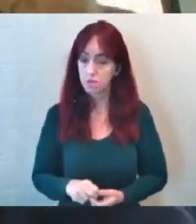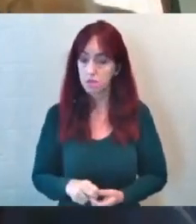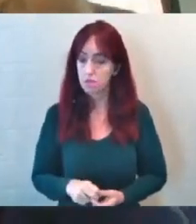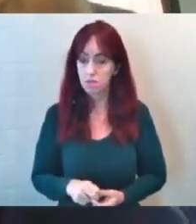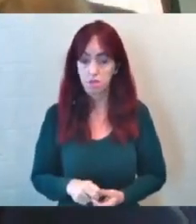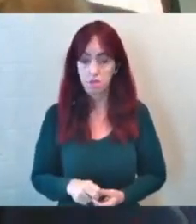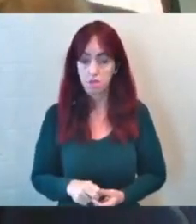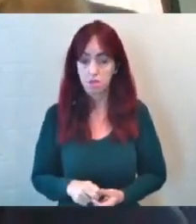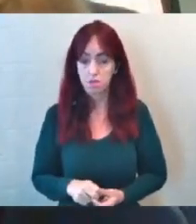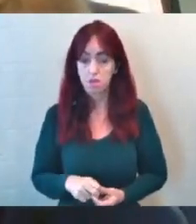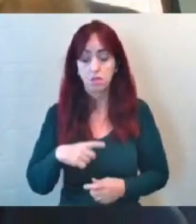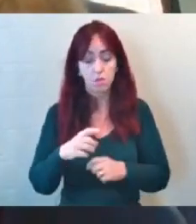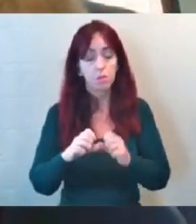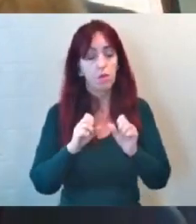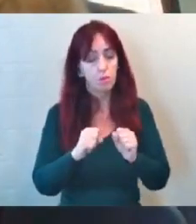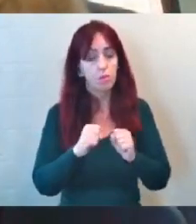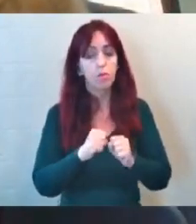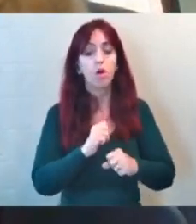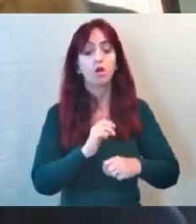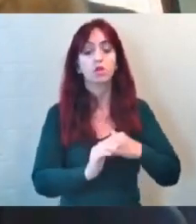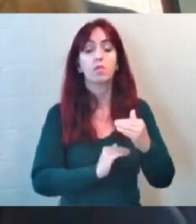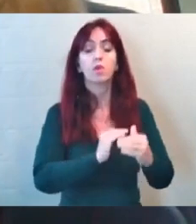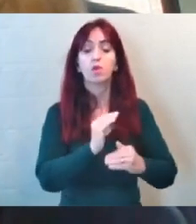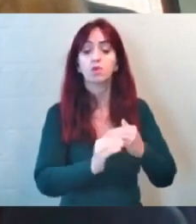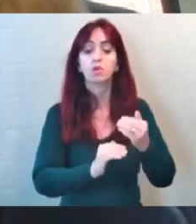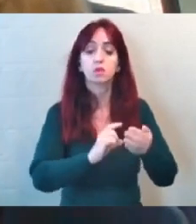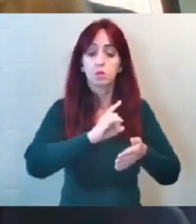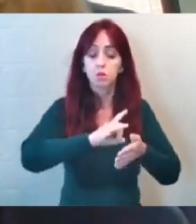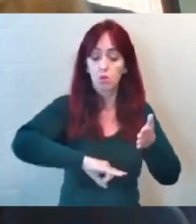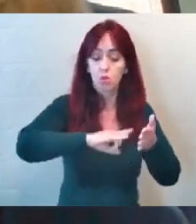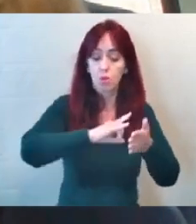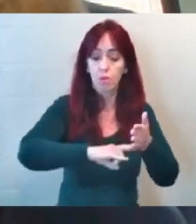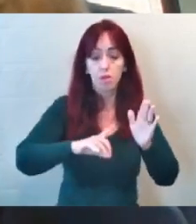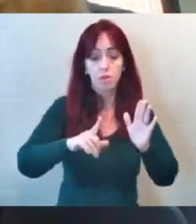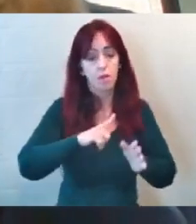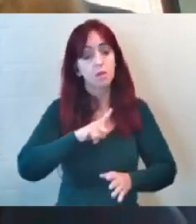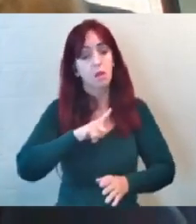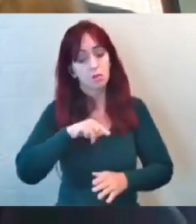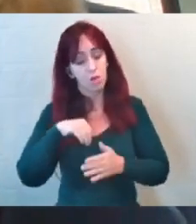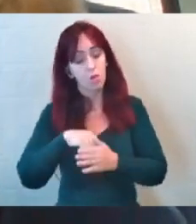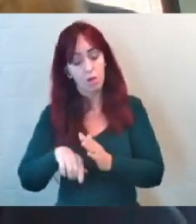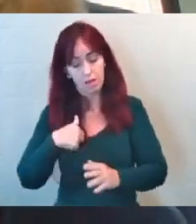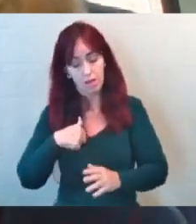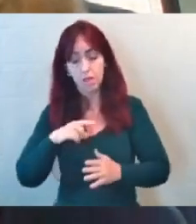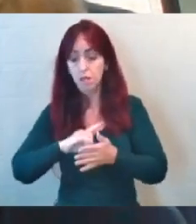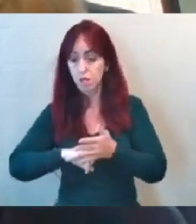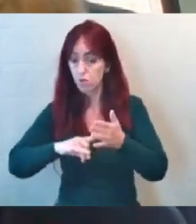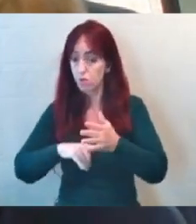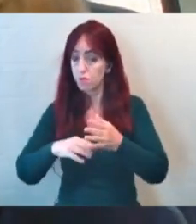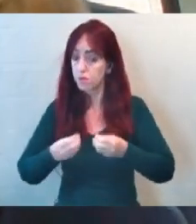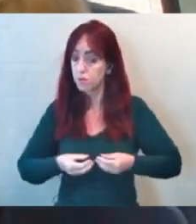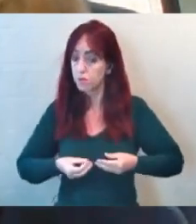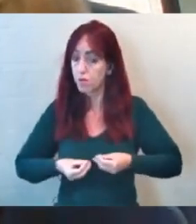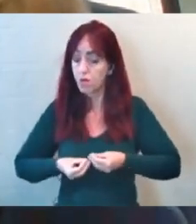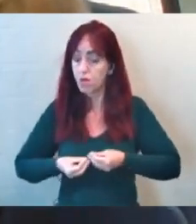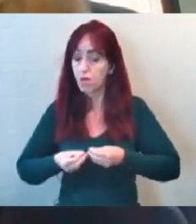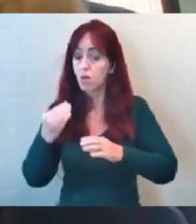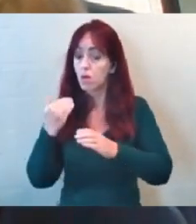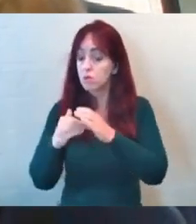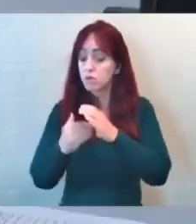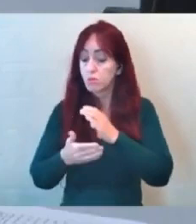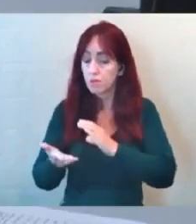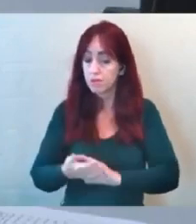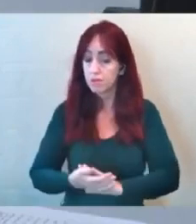Obviamente eles podem produzir isso, esse documento, mas eu tenho esse documento aqui também, posso enviar para a senhora. Como que